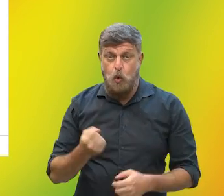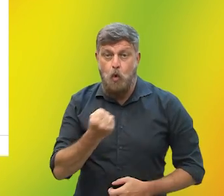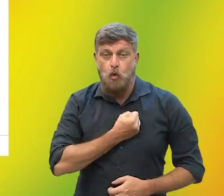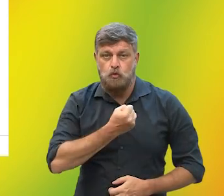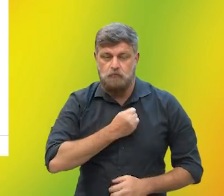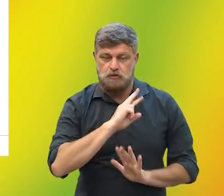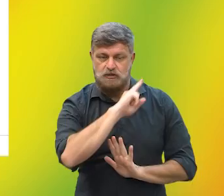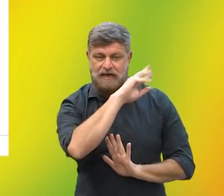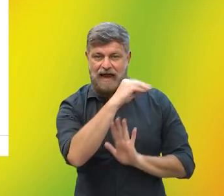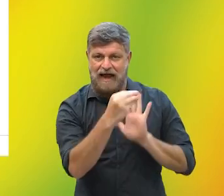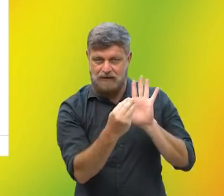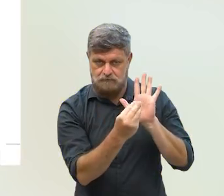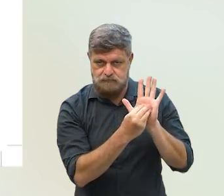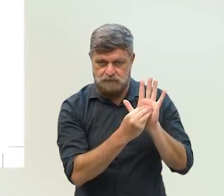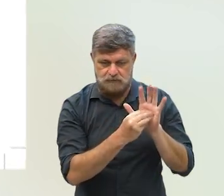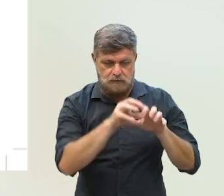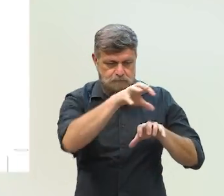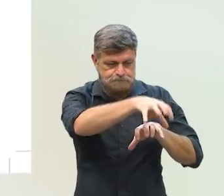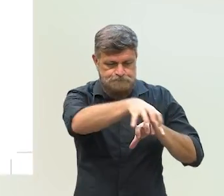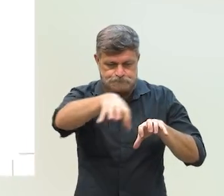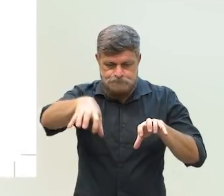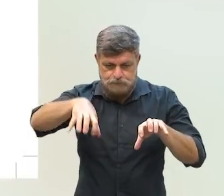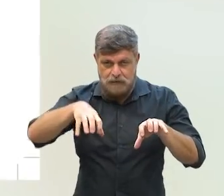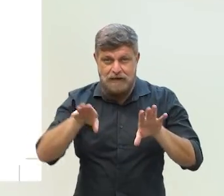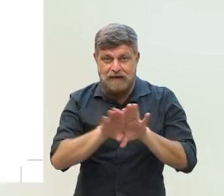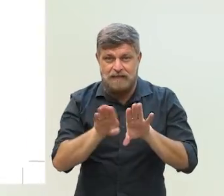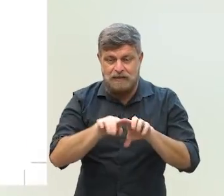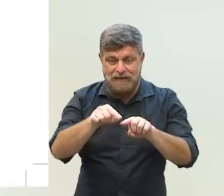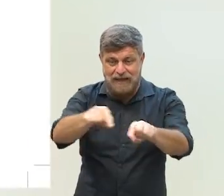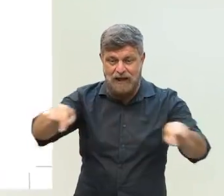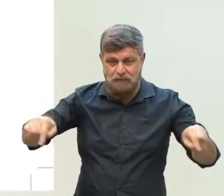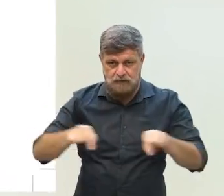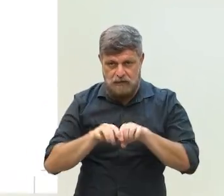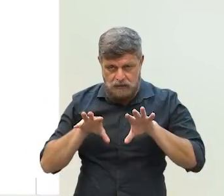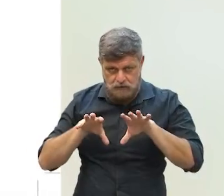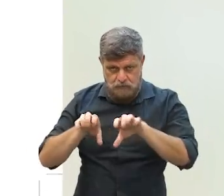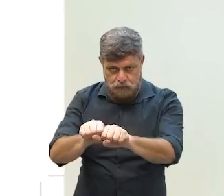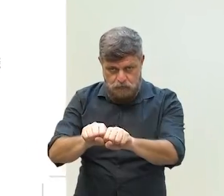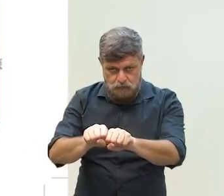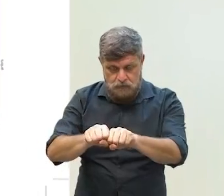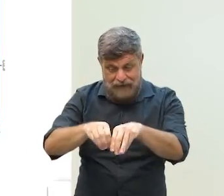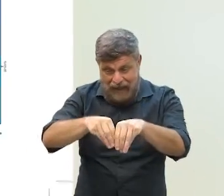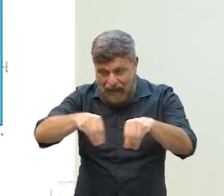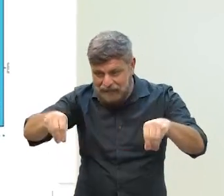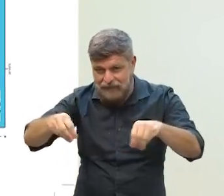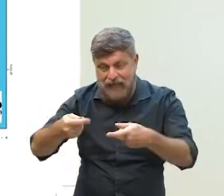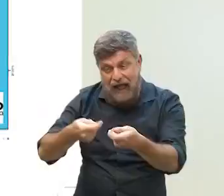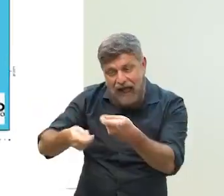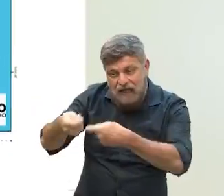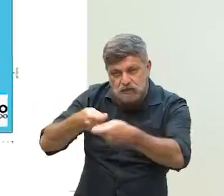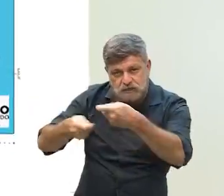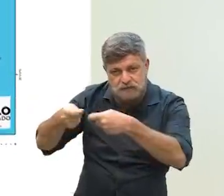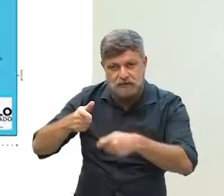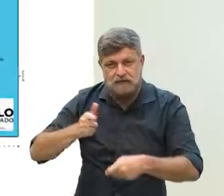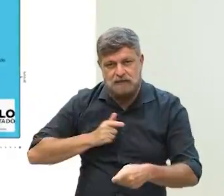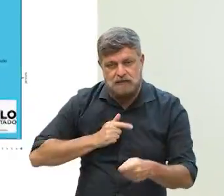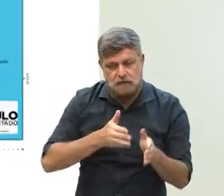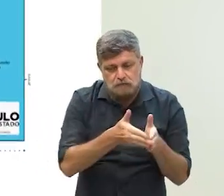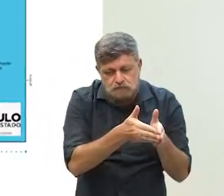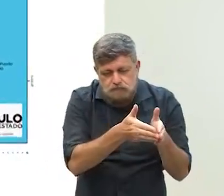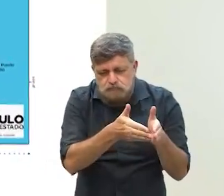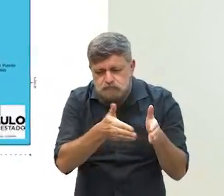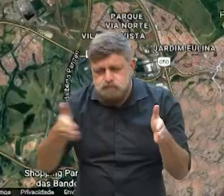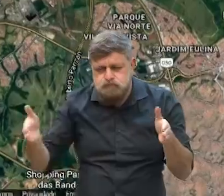que estão inseridos e também pela dinâmica de ocupação do solo pelas atividades econômicas ao longo das